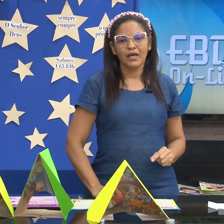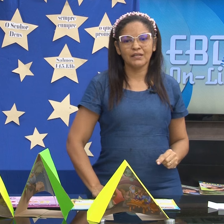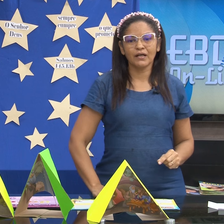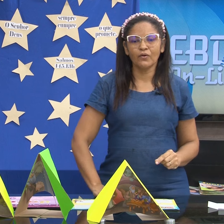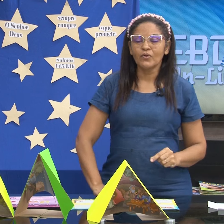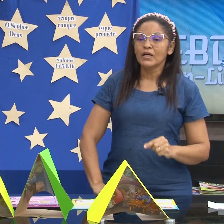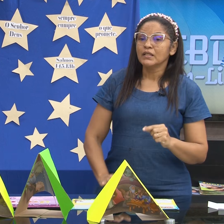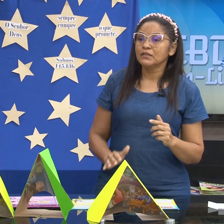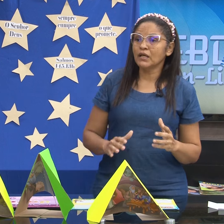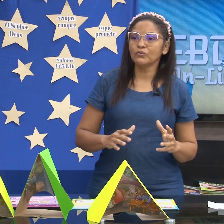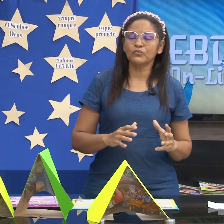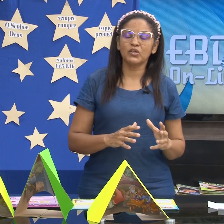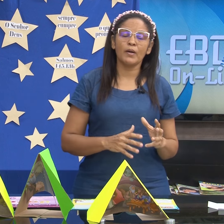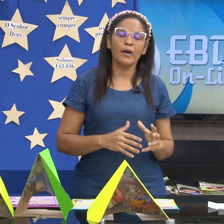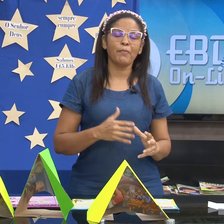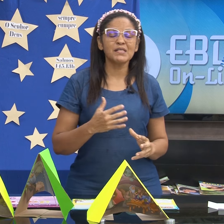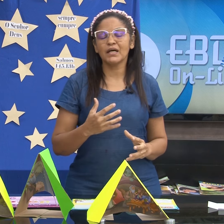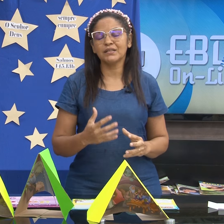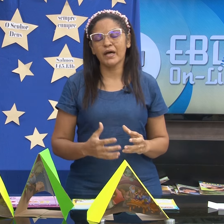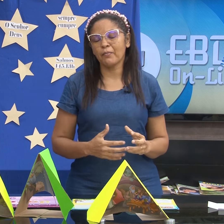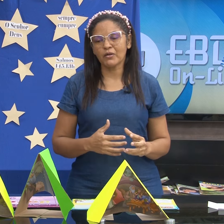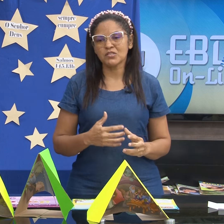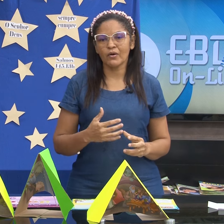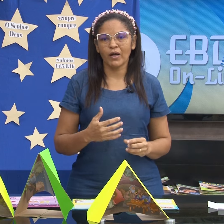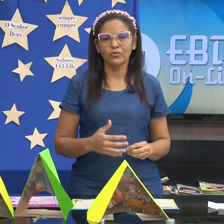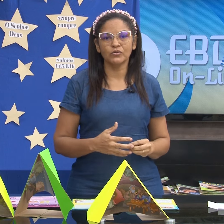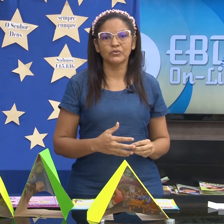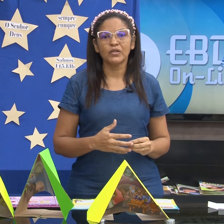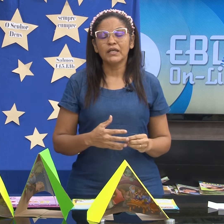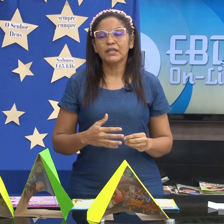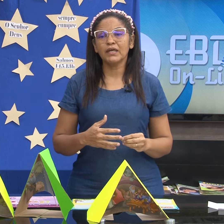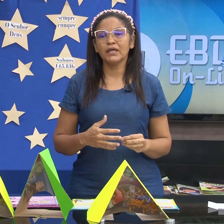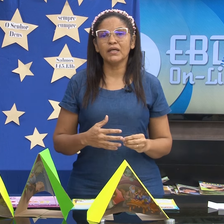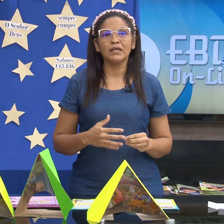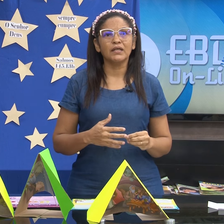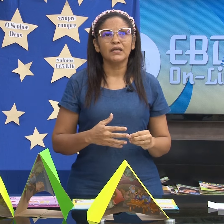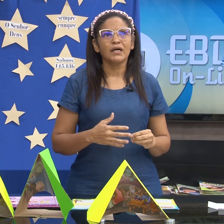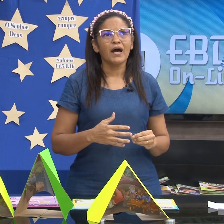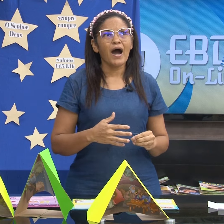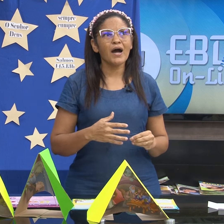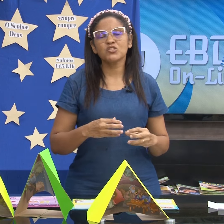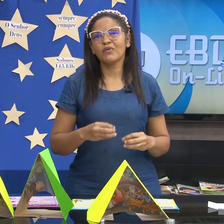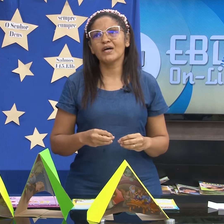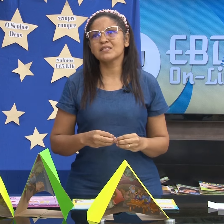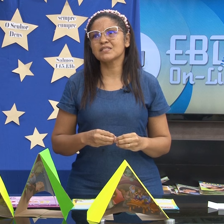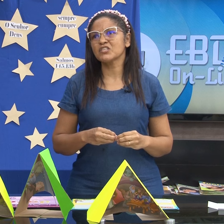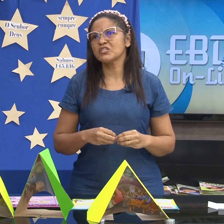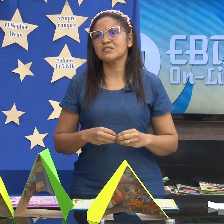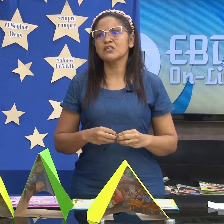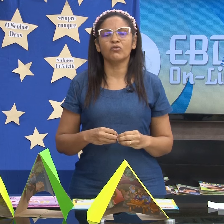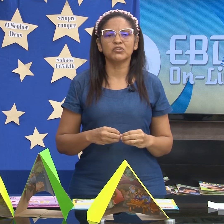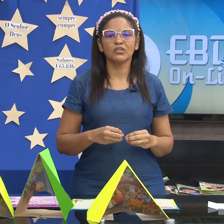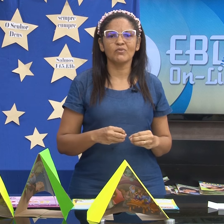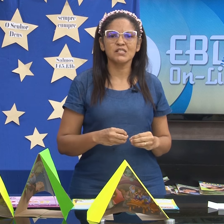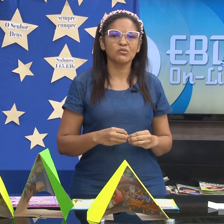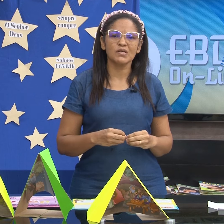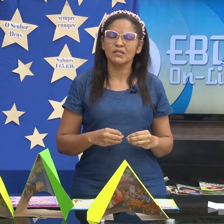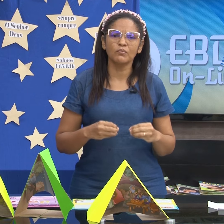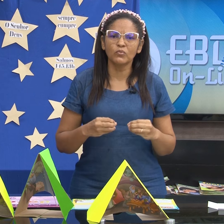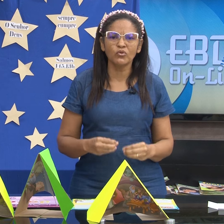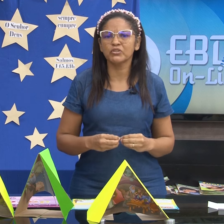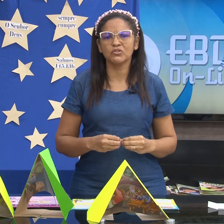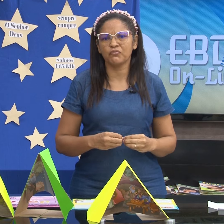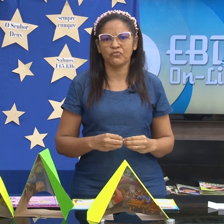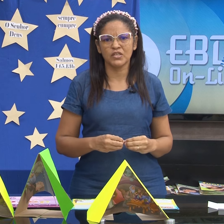Deus então não eh passe a ideia para o seu aluno que às vezes a gente se encontra numa